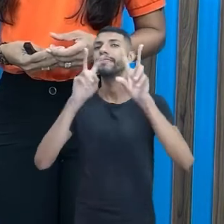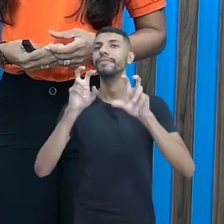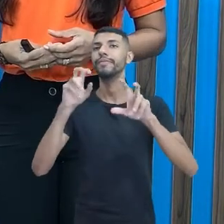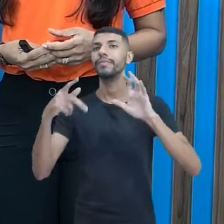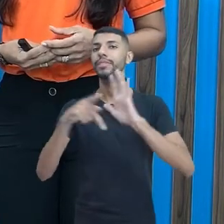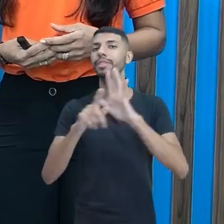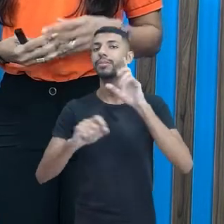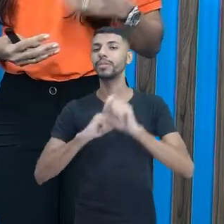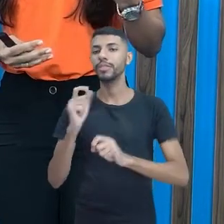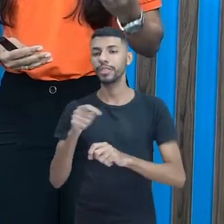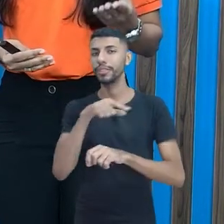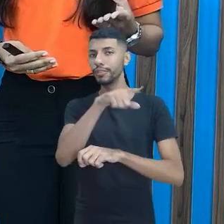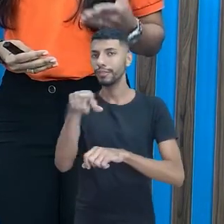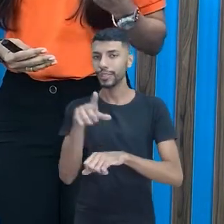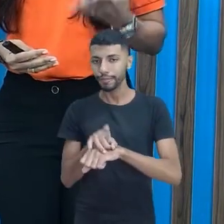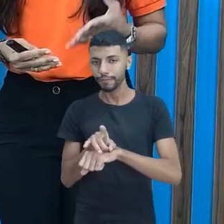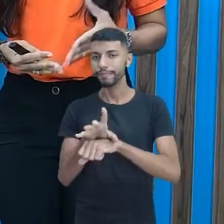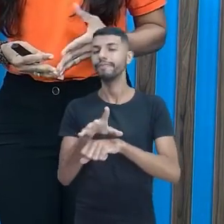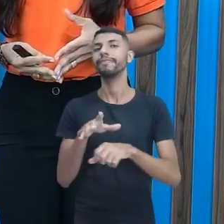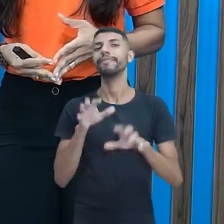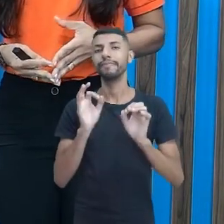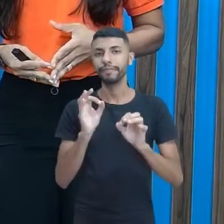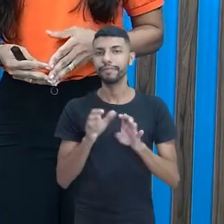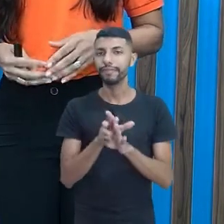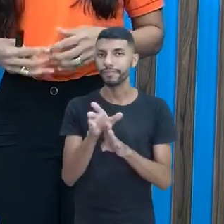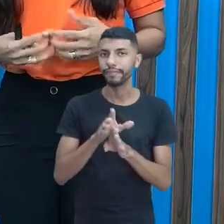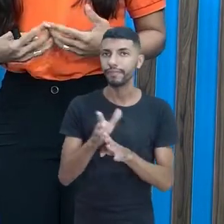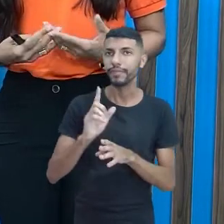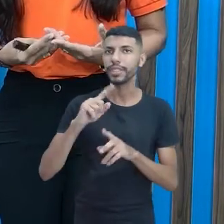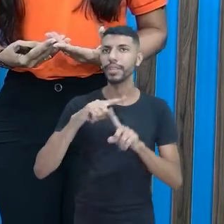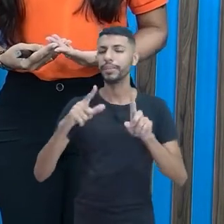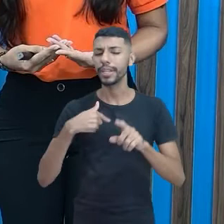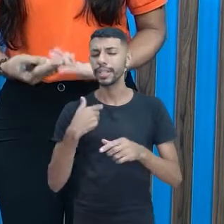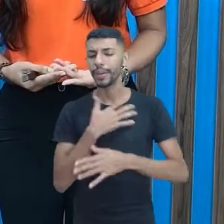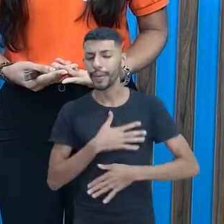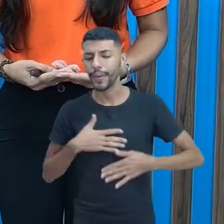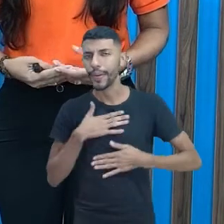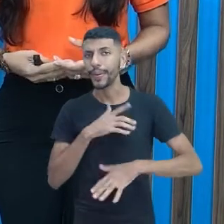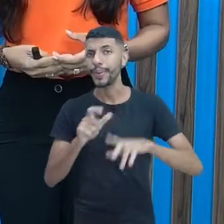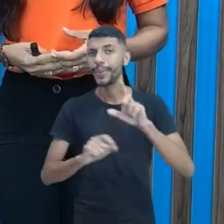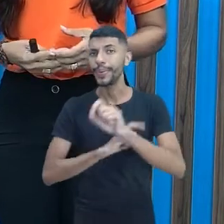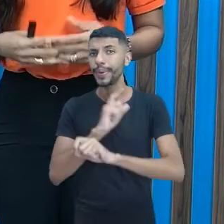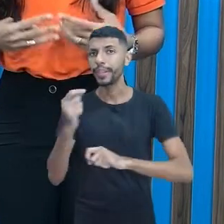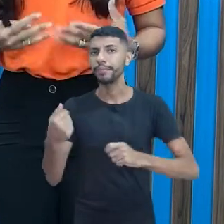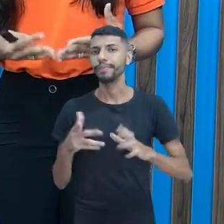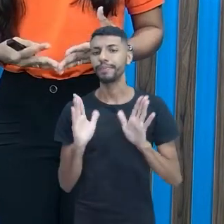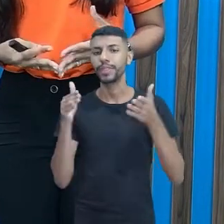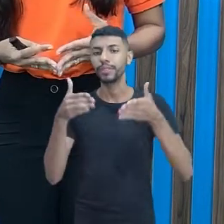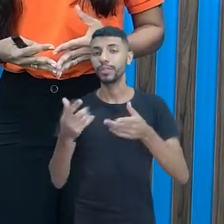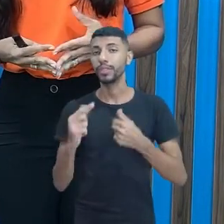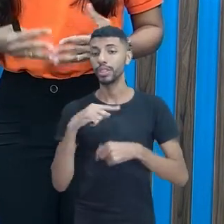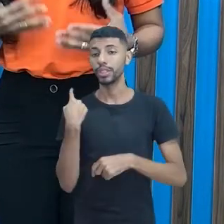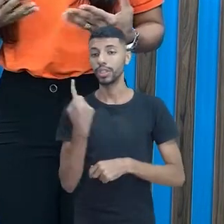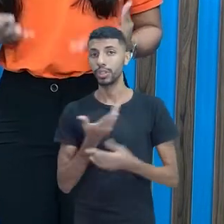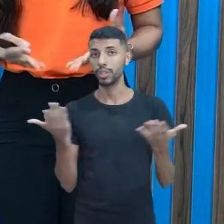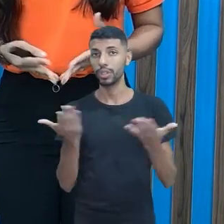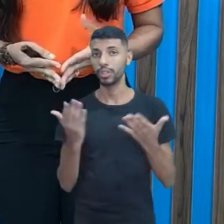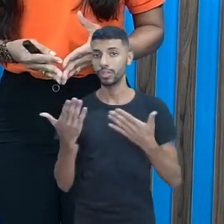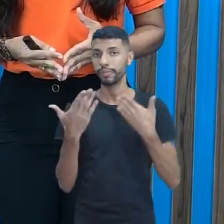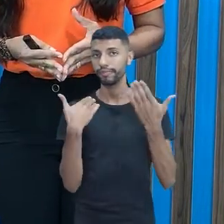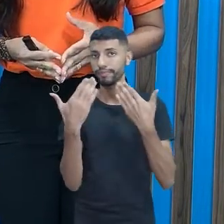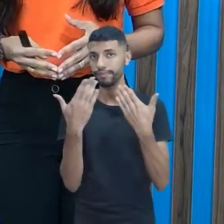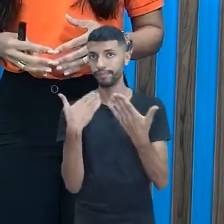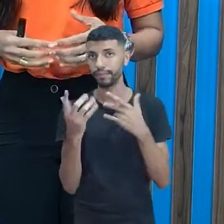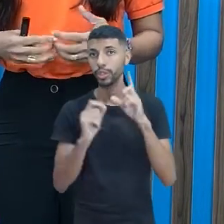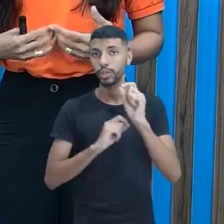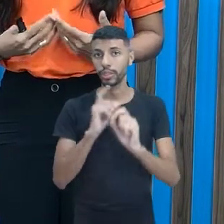foi sugerida por vocês, professores do AE, mas eu gostaria de enfatizar que a nossa fala de hoje, a nossa conversa de